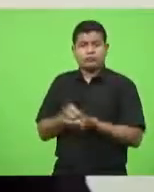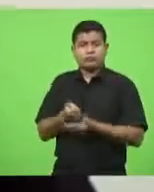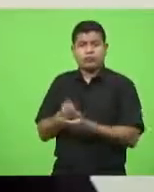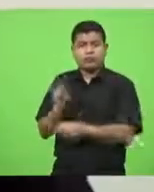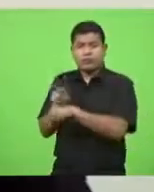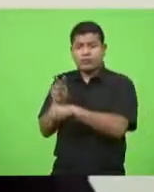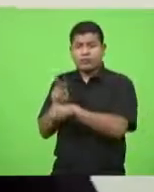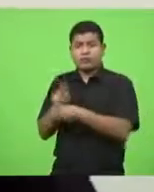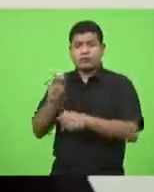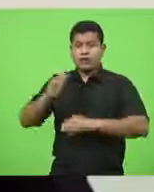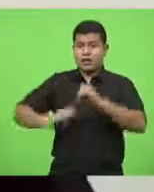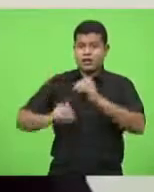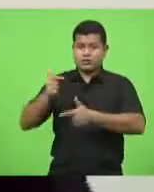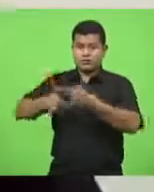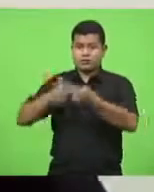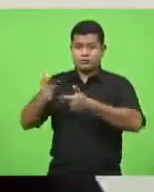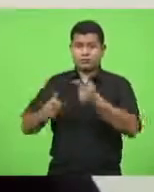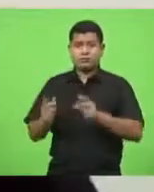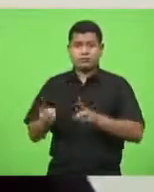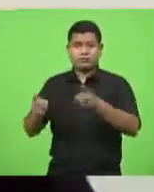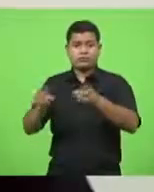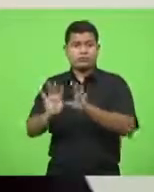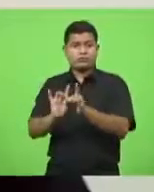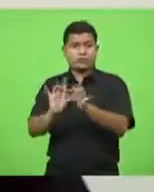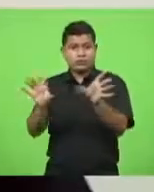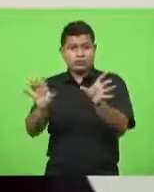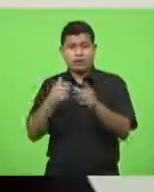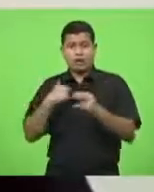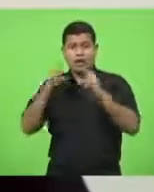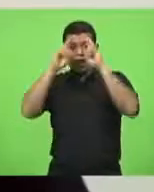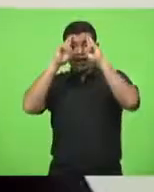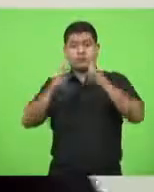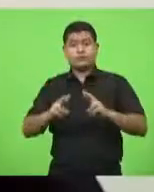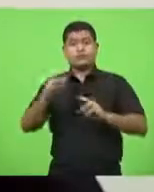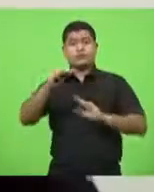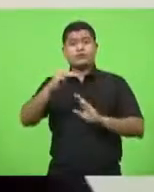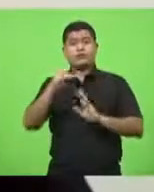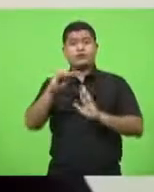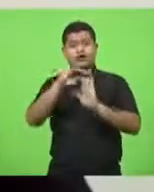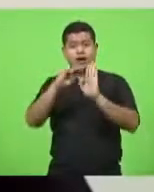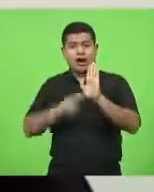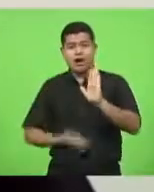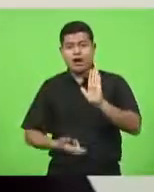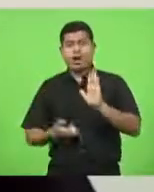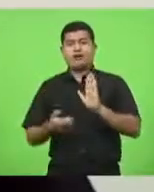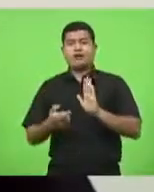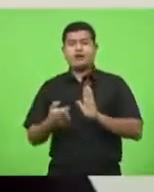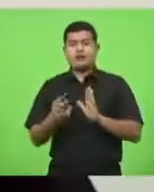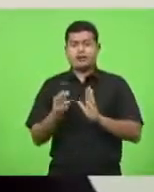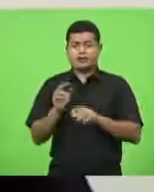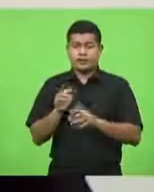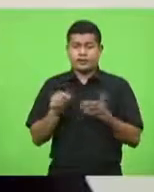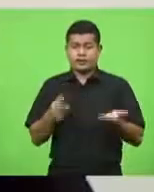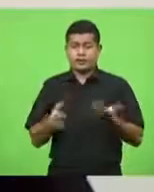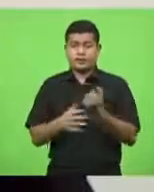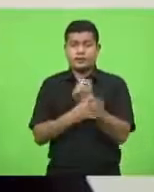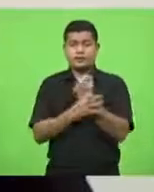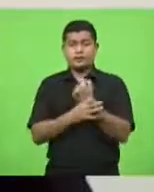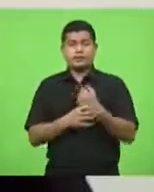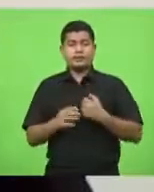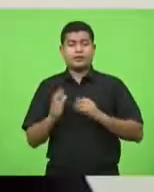que funcionam durante a pandemia respeitem as medidas de segurança sanitária. Defendemos a